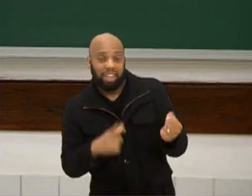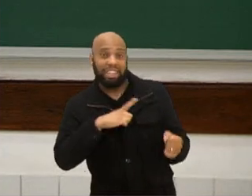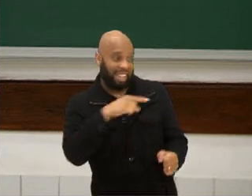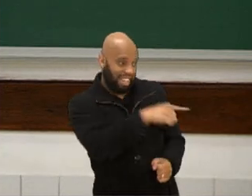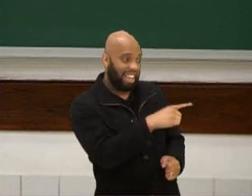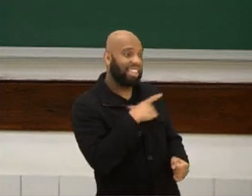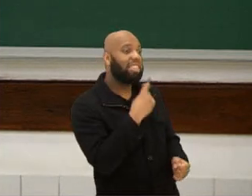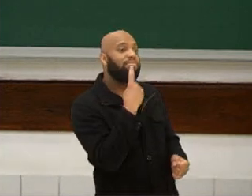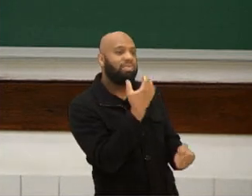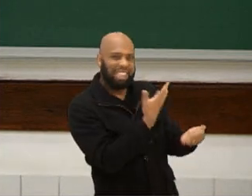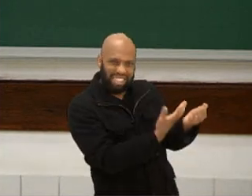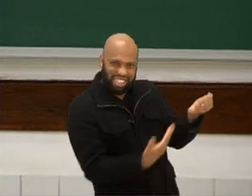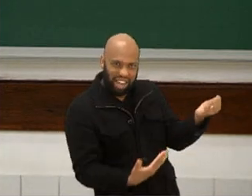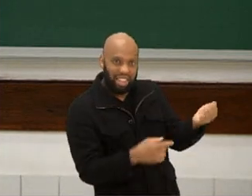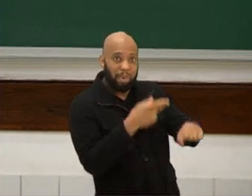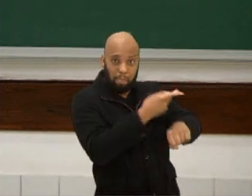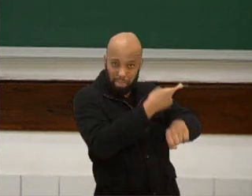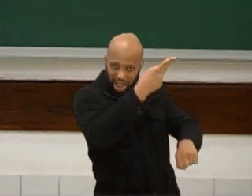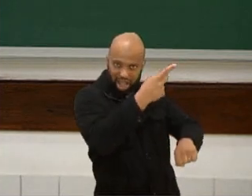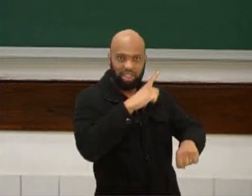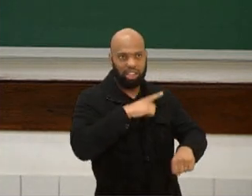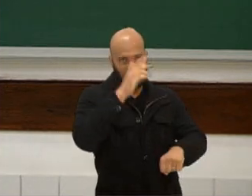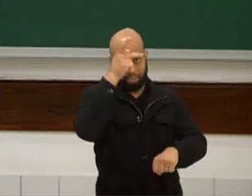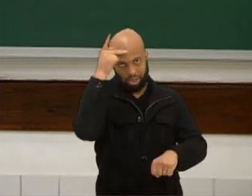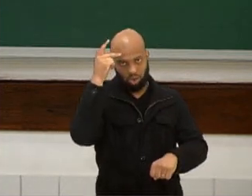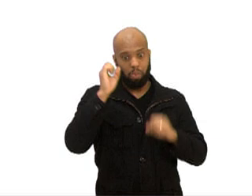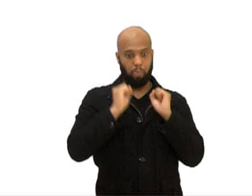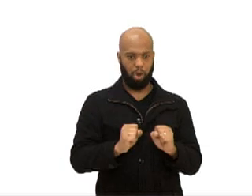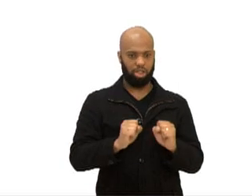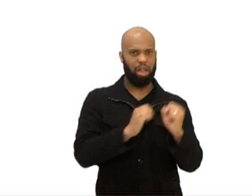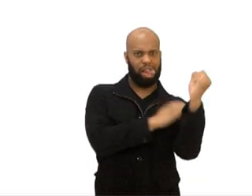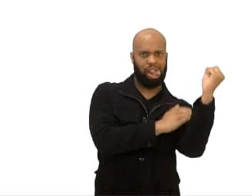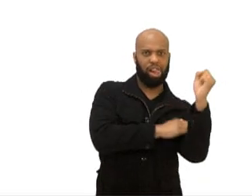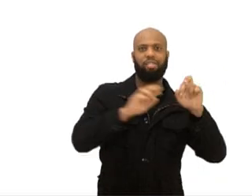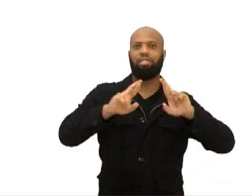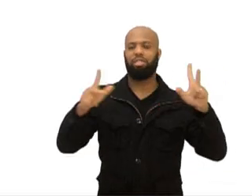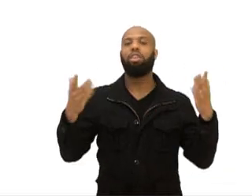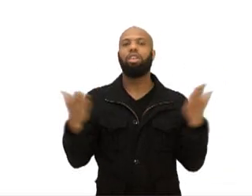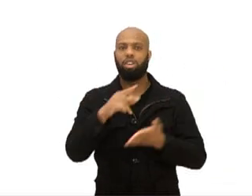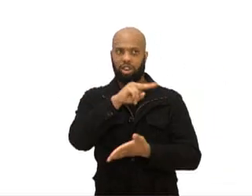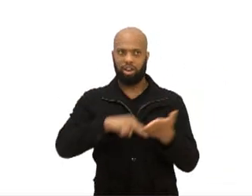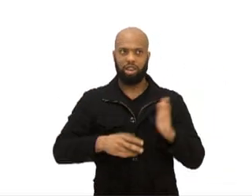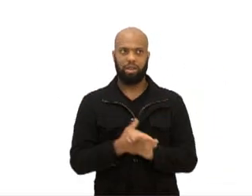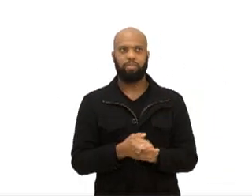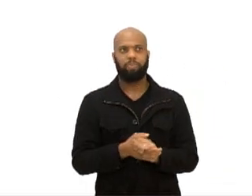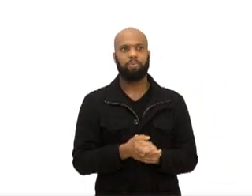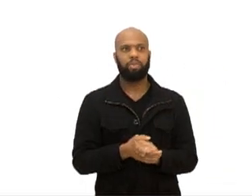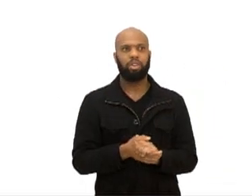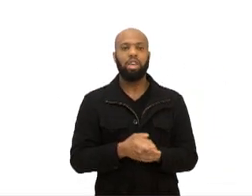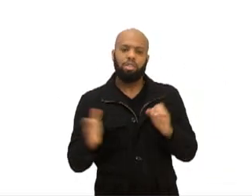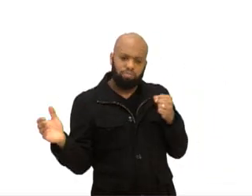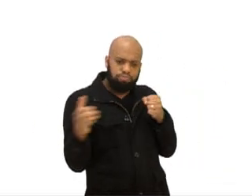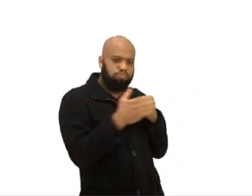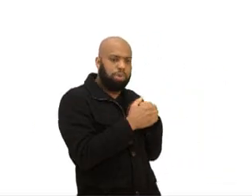tenho pessoas com poderes. Agora, releia. Para ocultar essa impossibilidade,